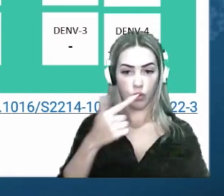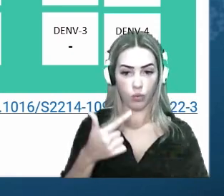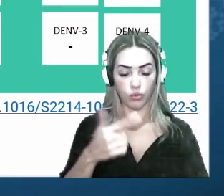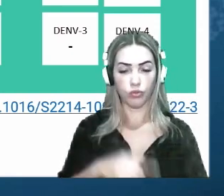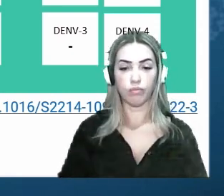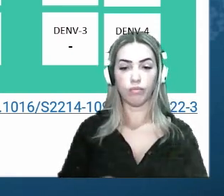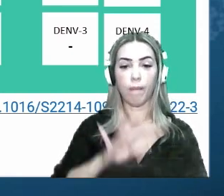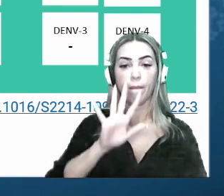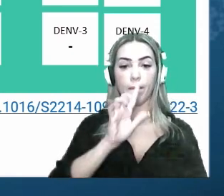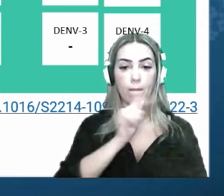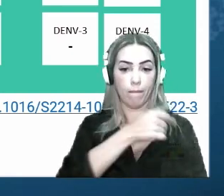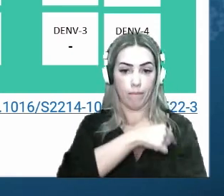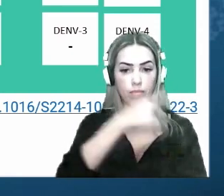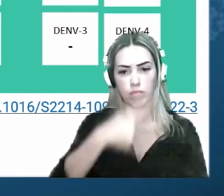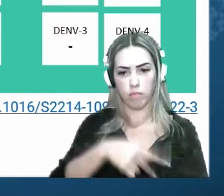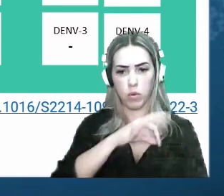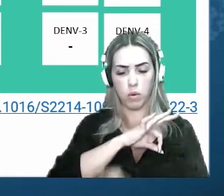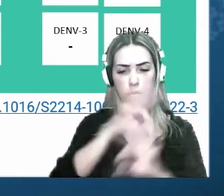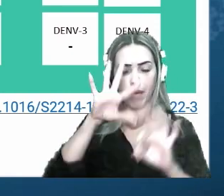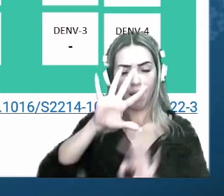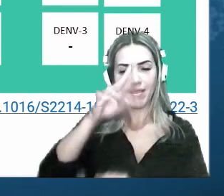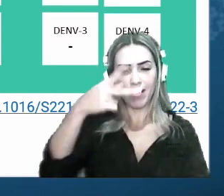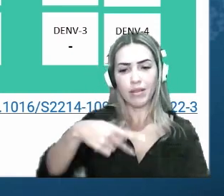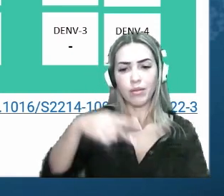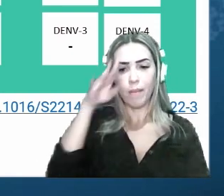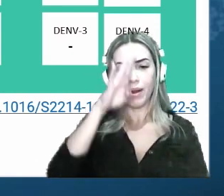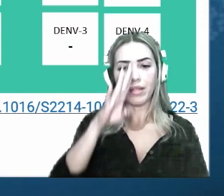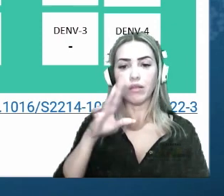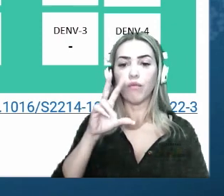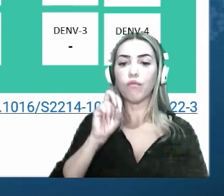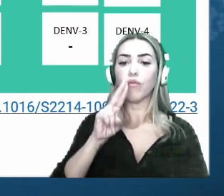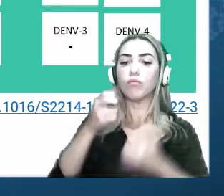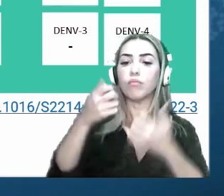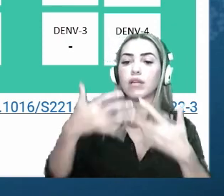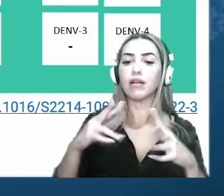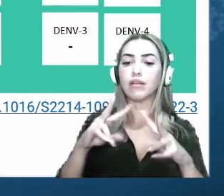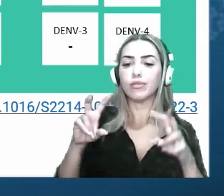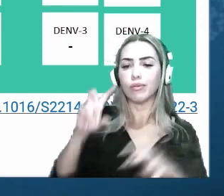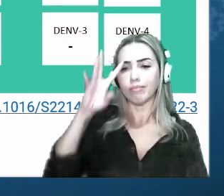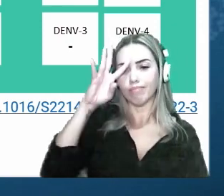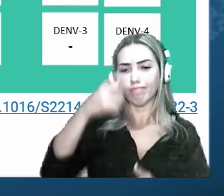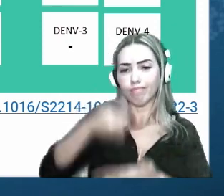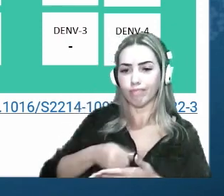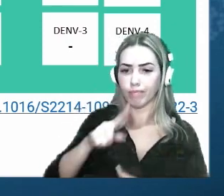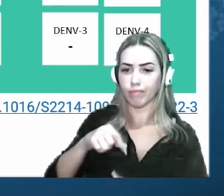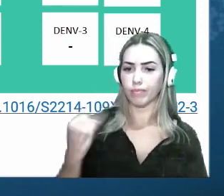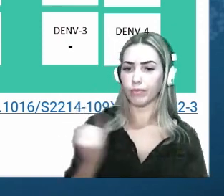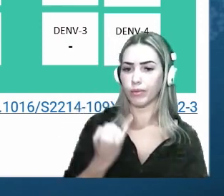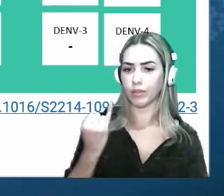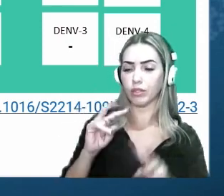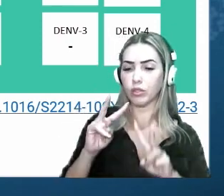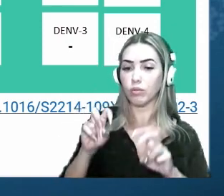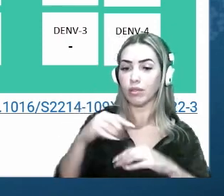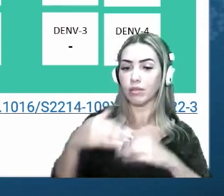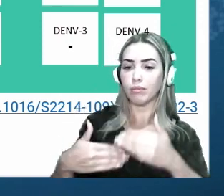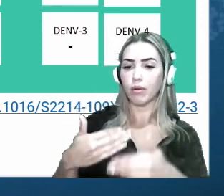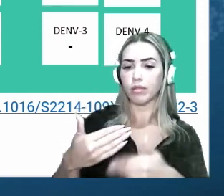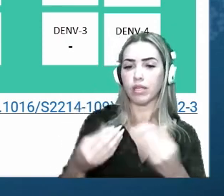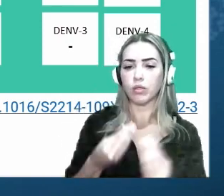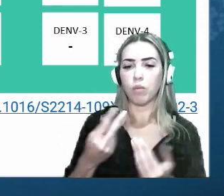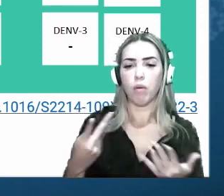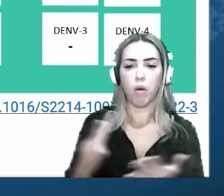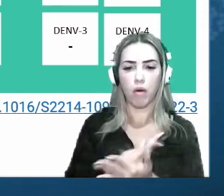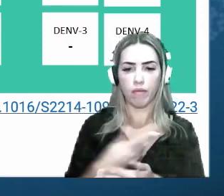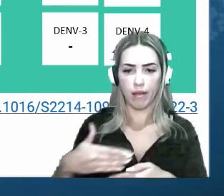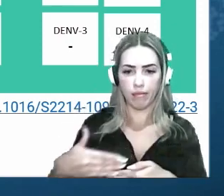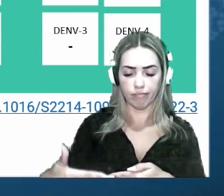Brasil, e aí eu vou falar um pouco sobre a tomada de decisão, que isso é importante falar, o processo de tomada de decisão.